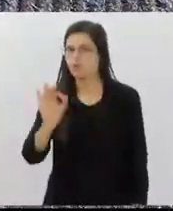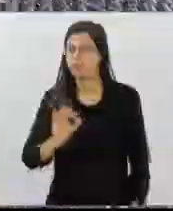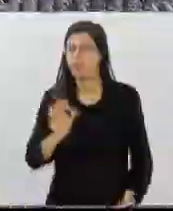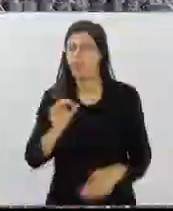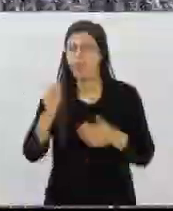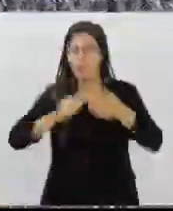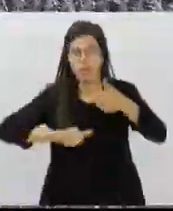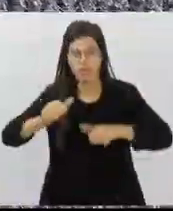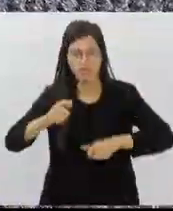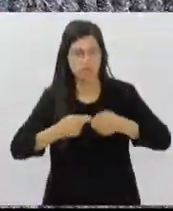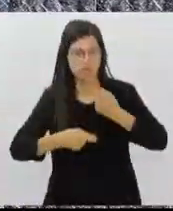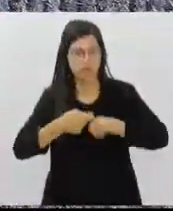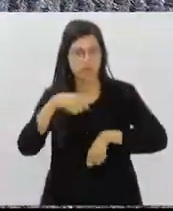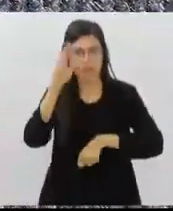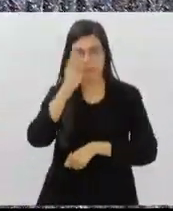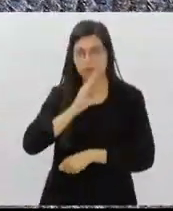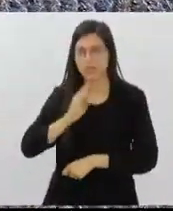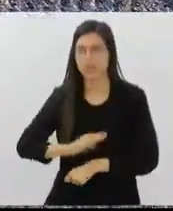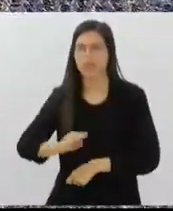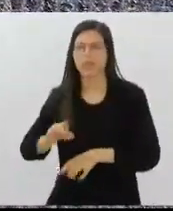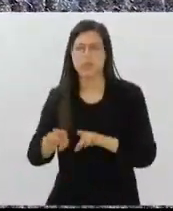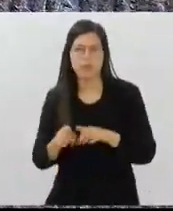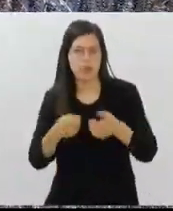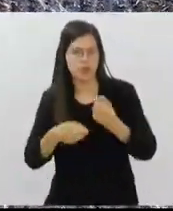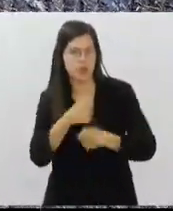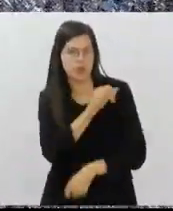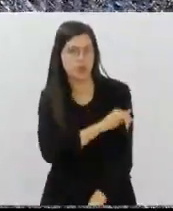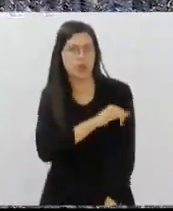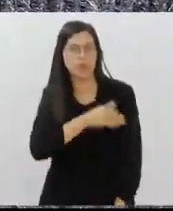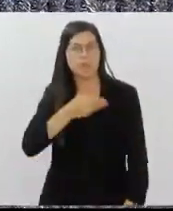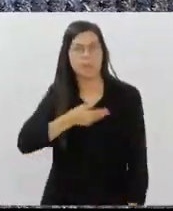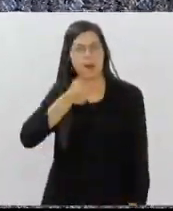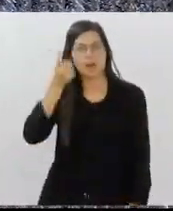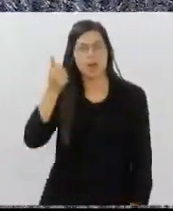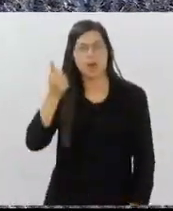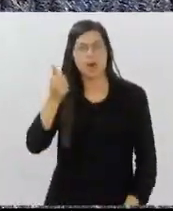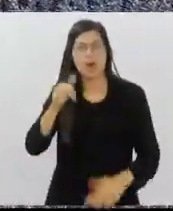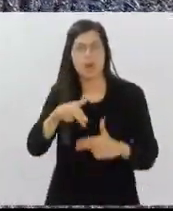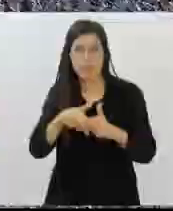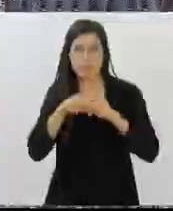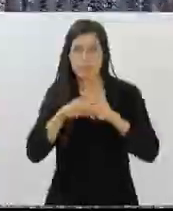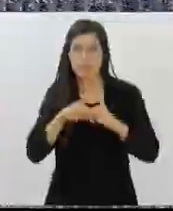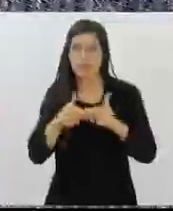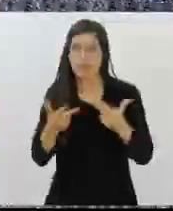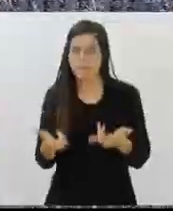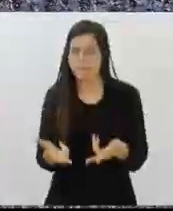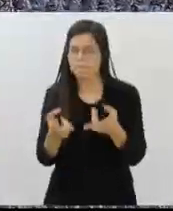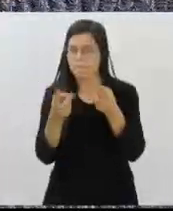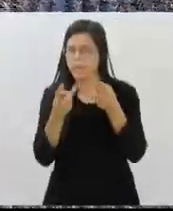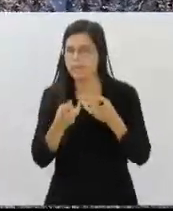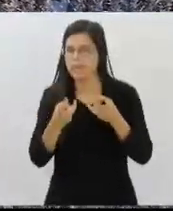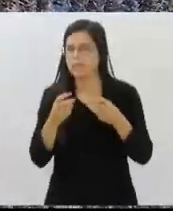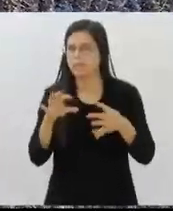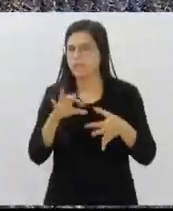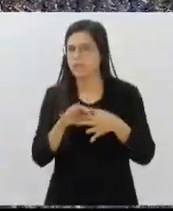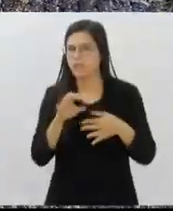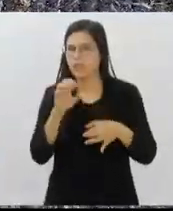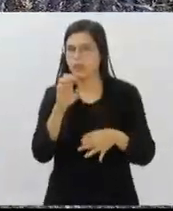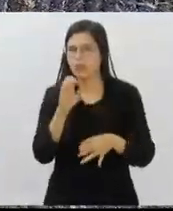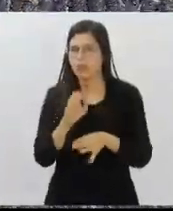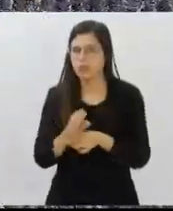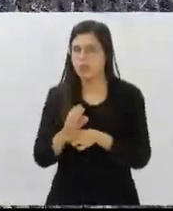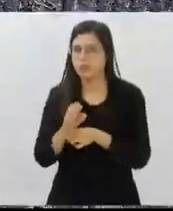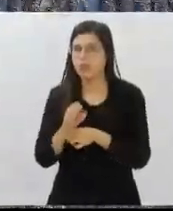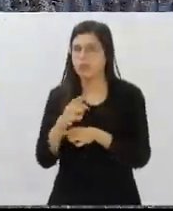economia brasileira e a economia fluminense melhoraram. Com isso, a percepção relacionada ao Estado se aproximou